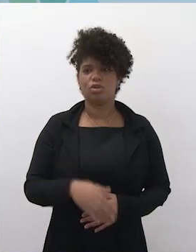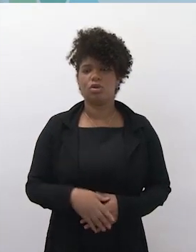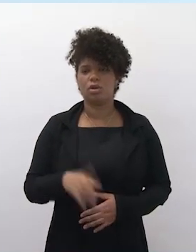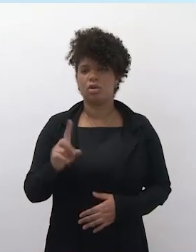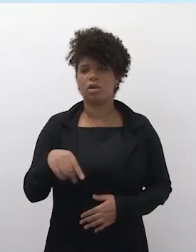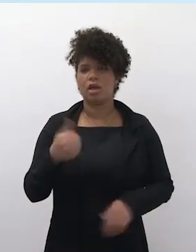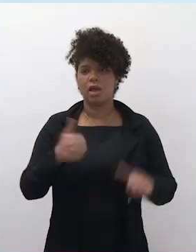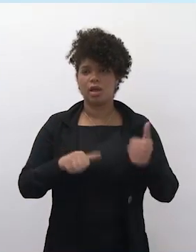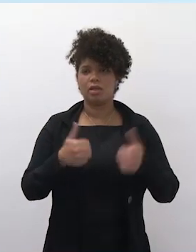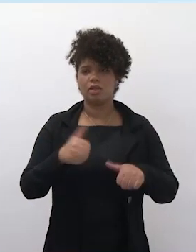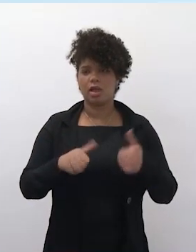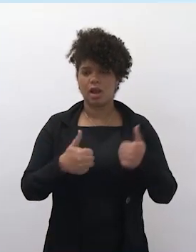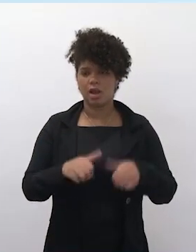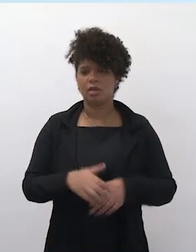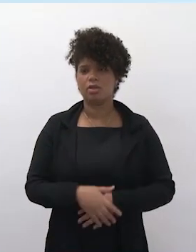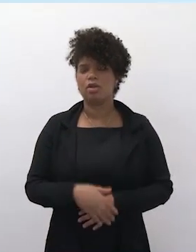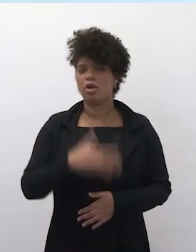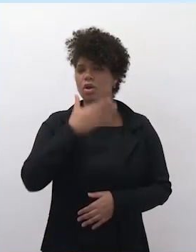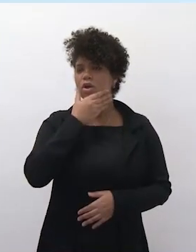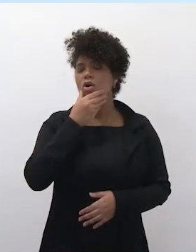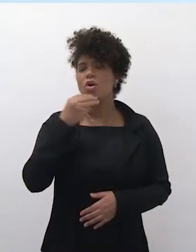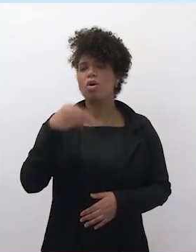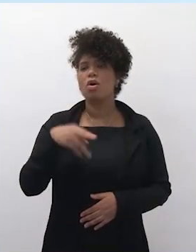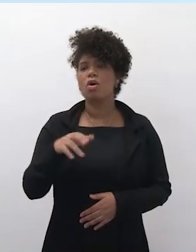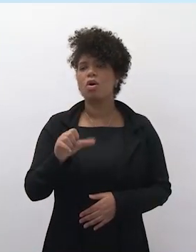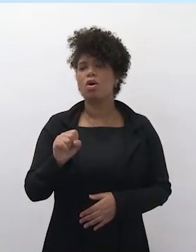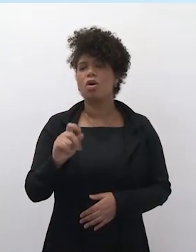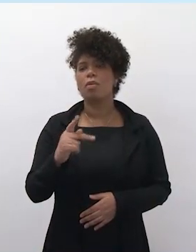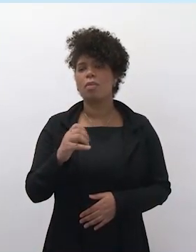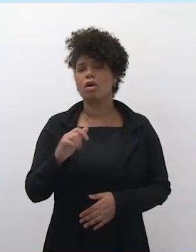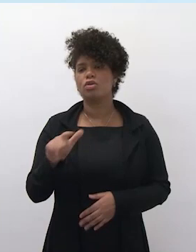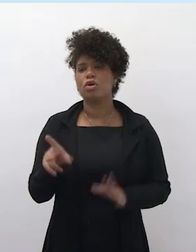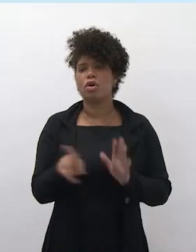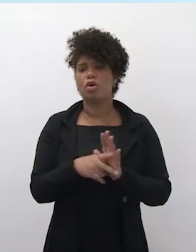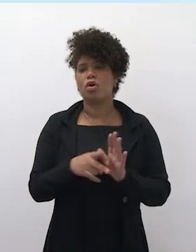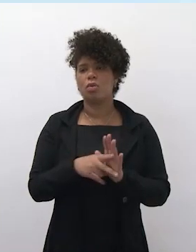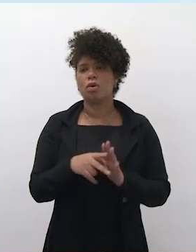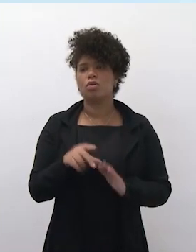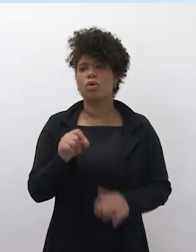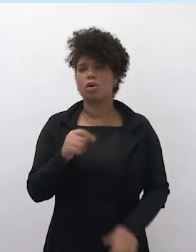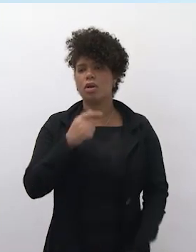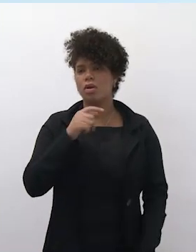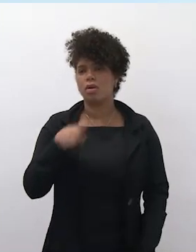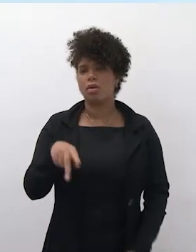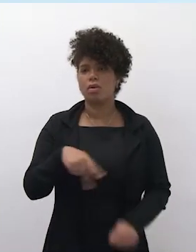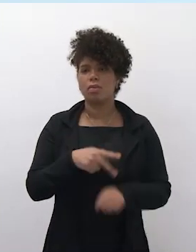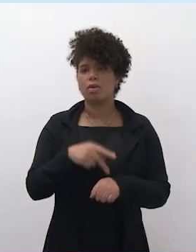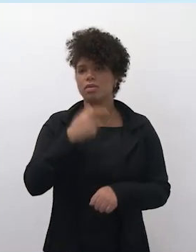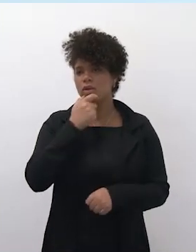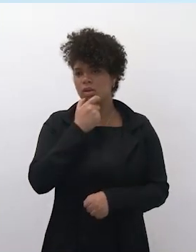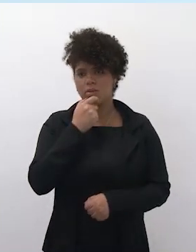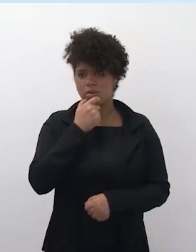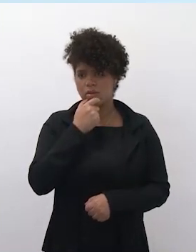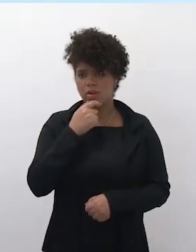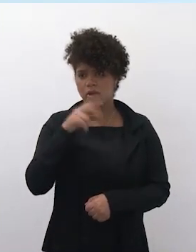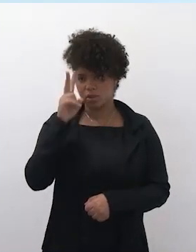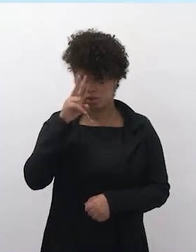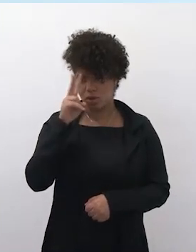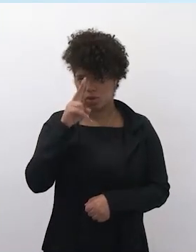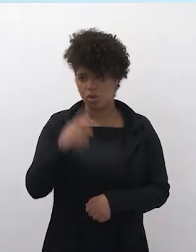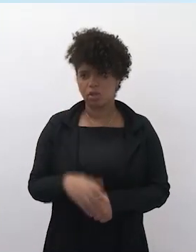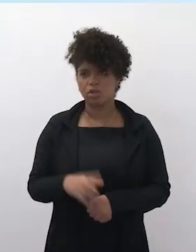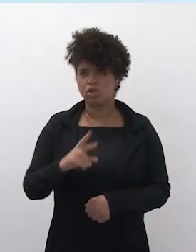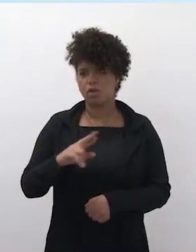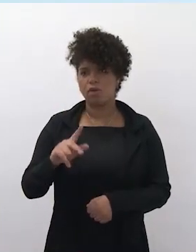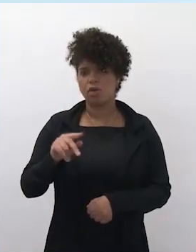o Thomas Marshall fez, ela se refere à Inglaterra. E a Inglaterra, ela tem uma história muito diferente de